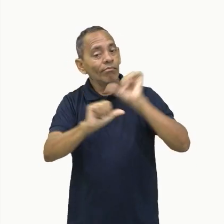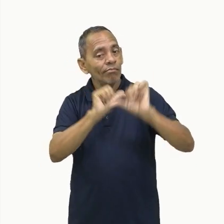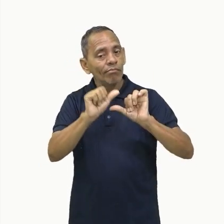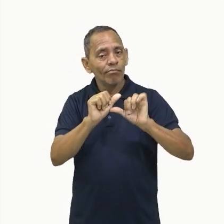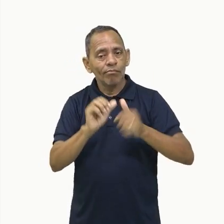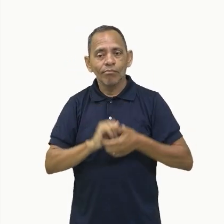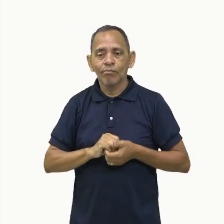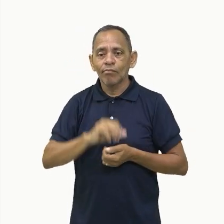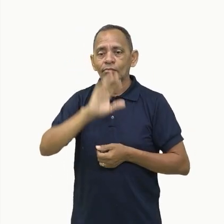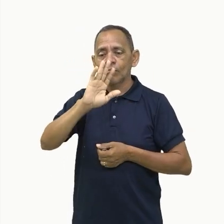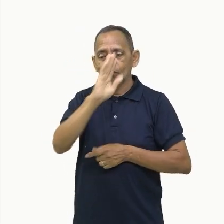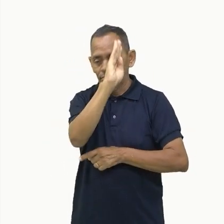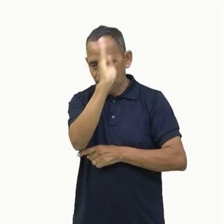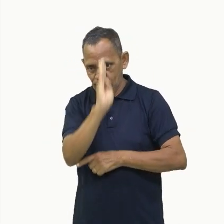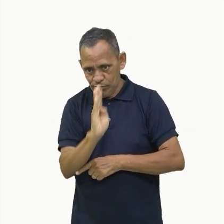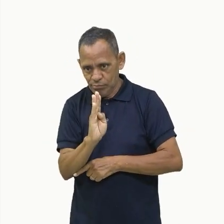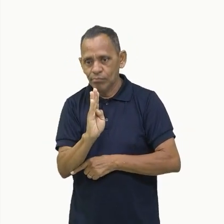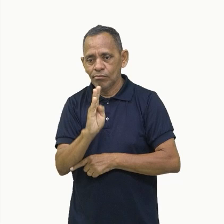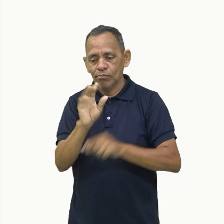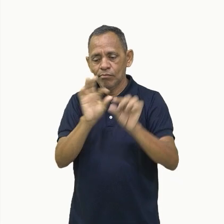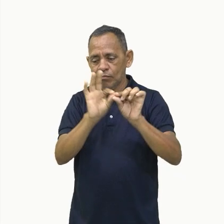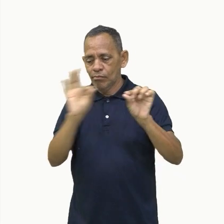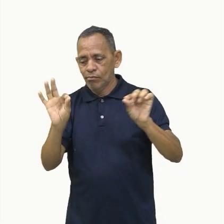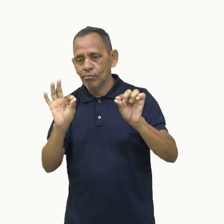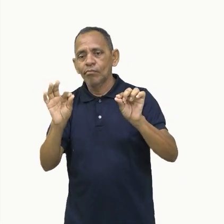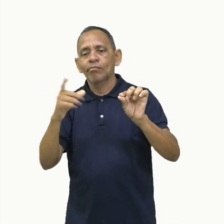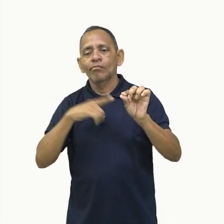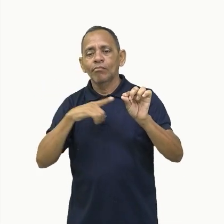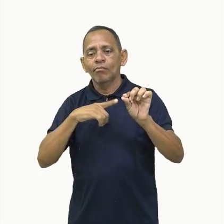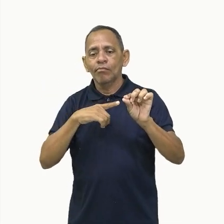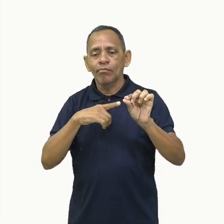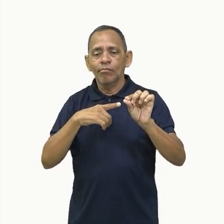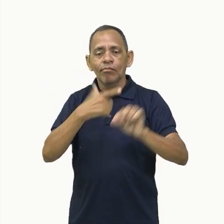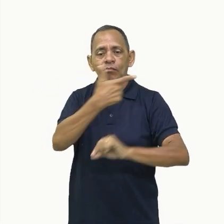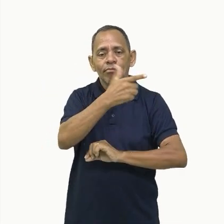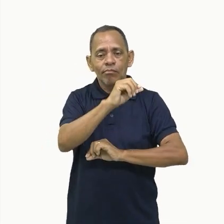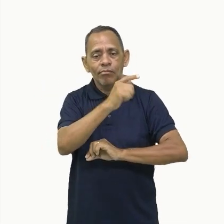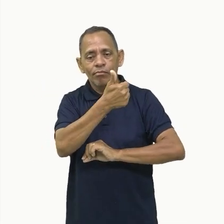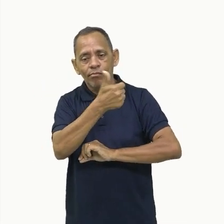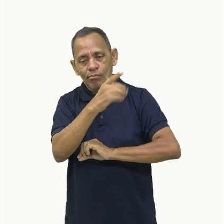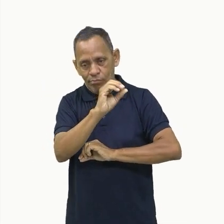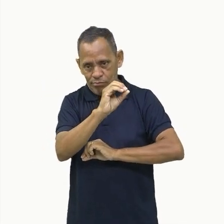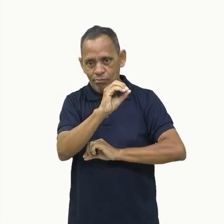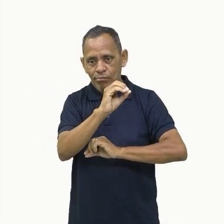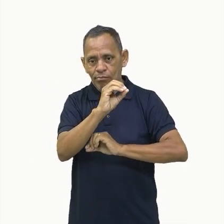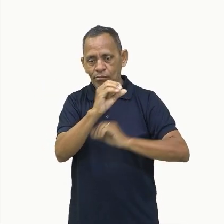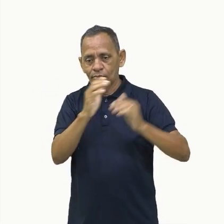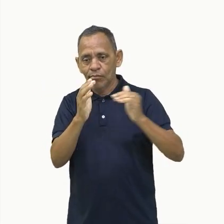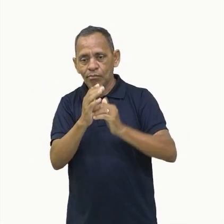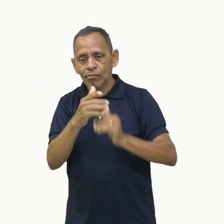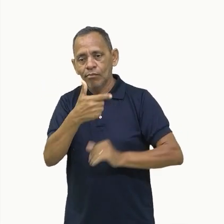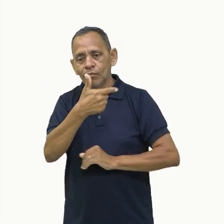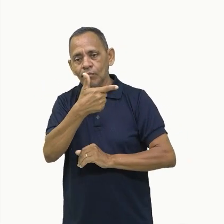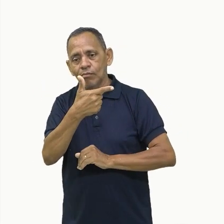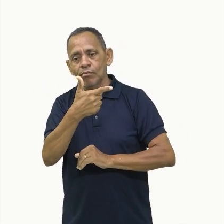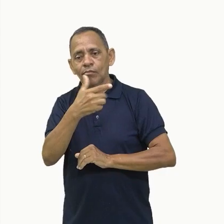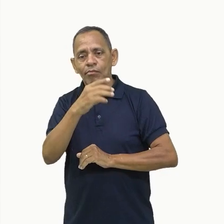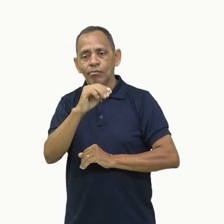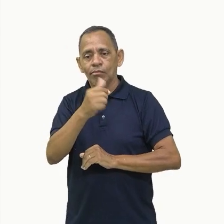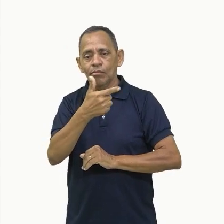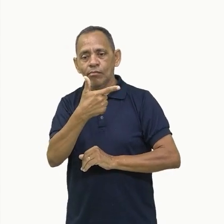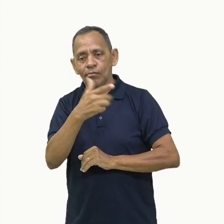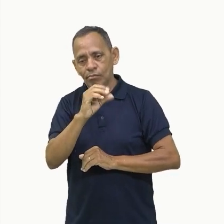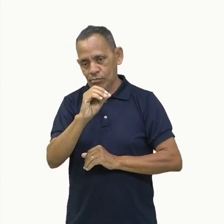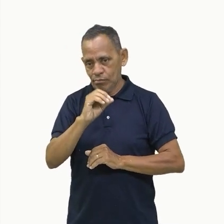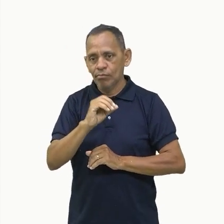modificações. Já do Brasil, nós tínhamos, né, aqui no ano de 2010, estava entre 10 e 20, então 15 aí,